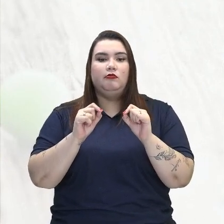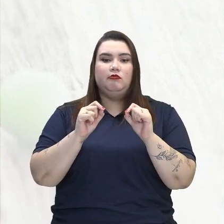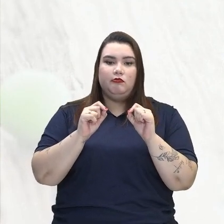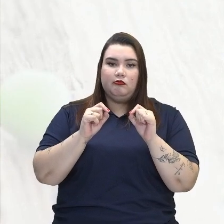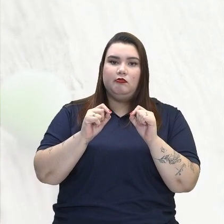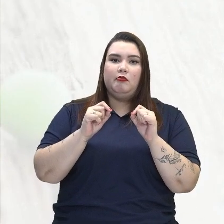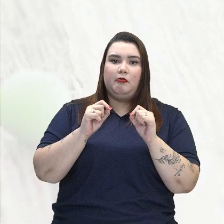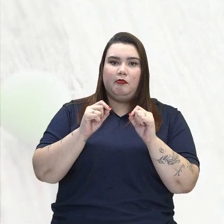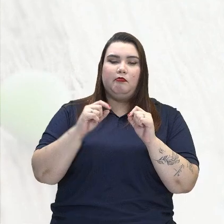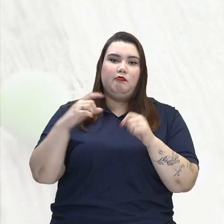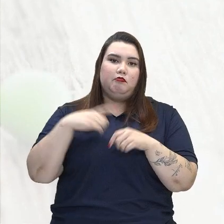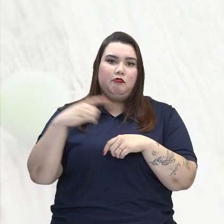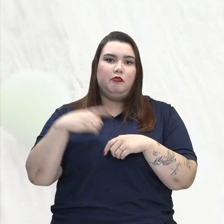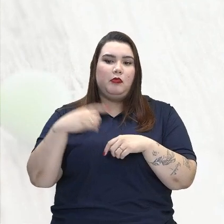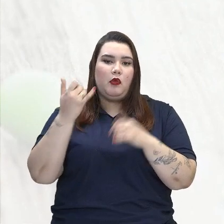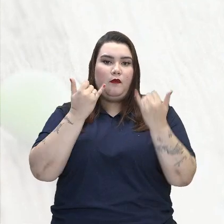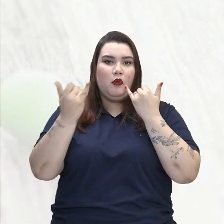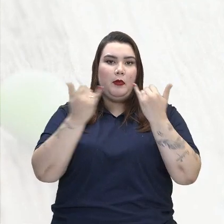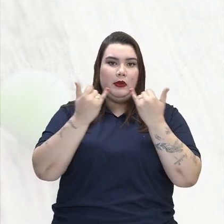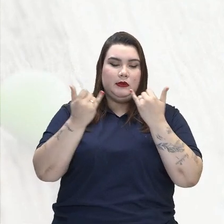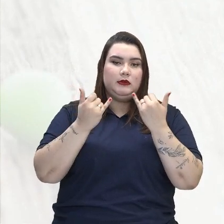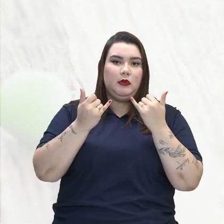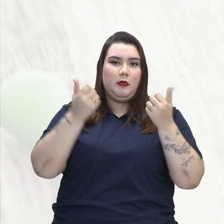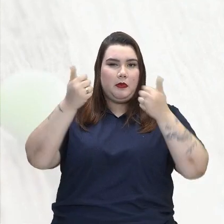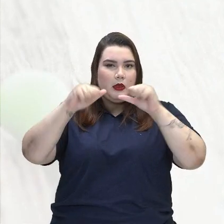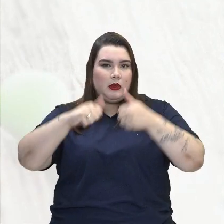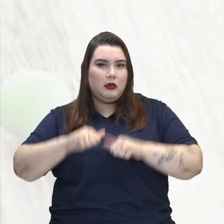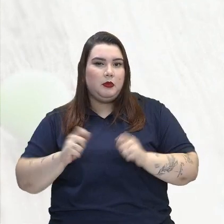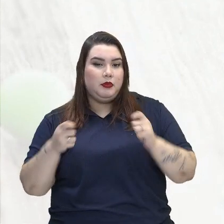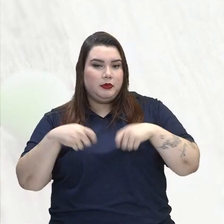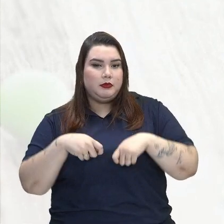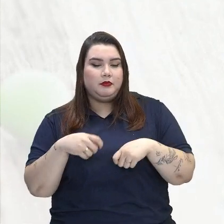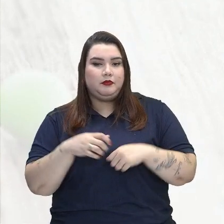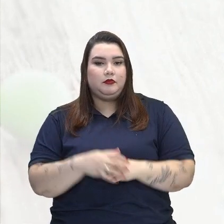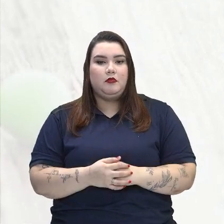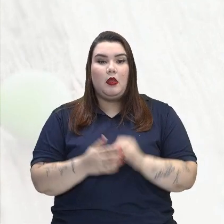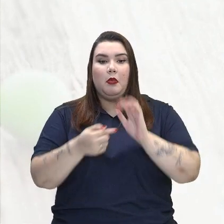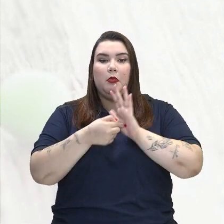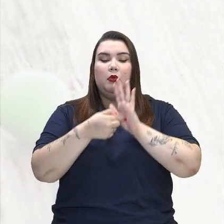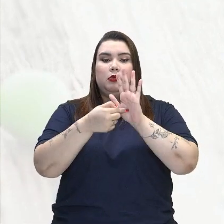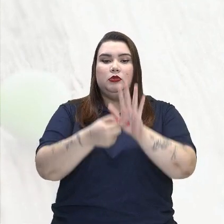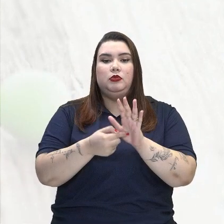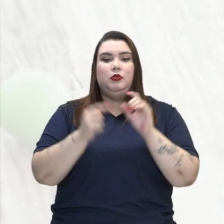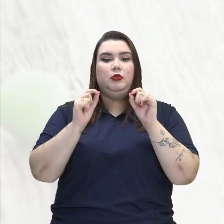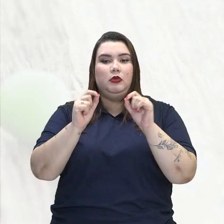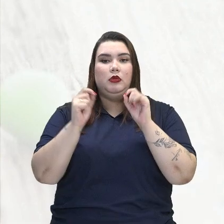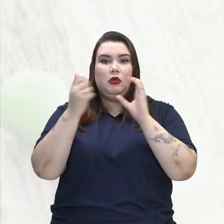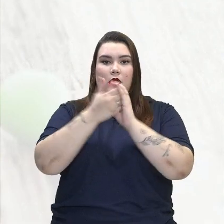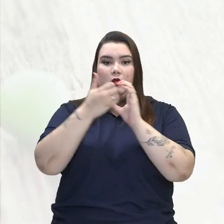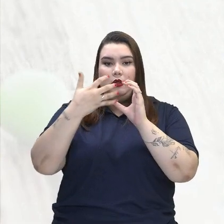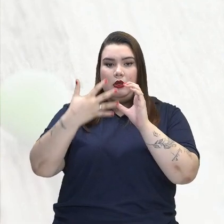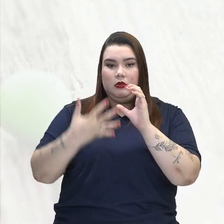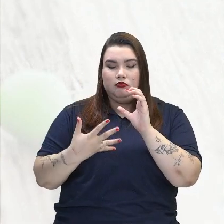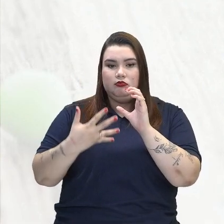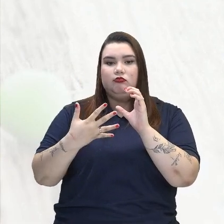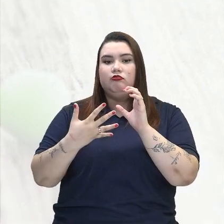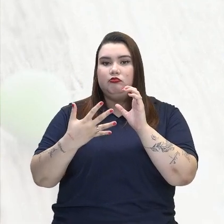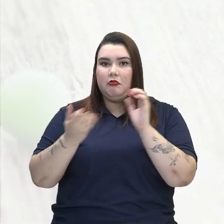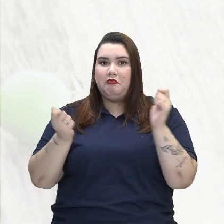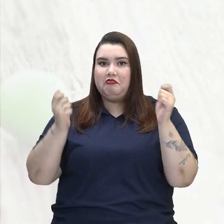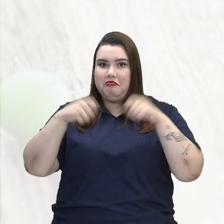bastante sementes para serem analisadas, no caso. Elas apresentavam também, as ervilhas, características